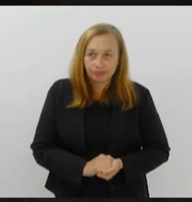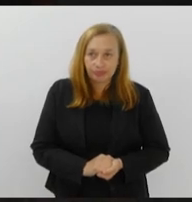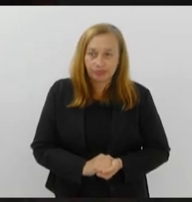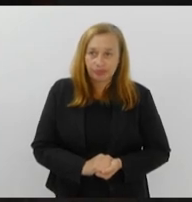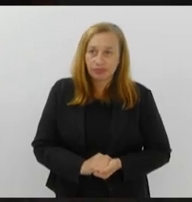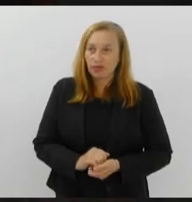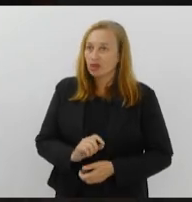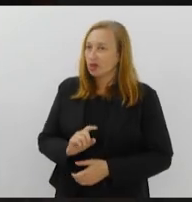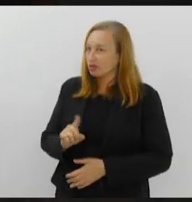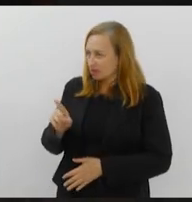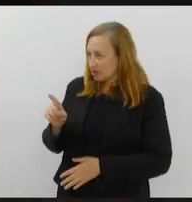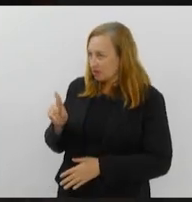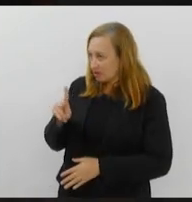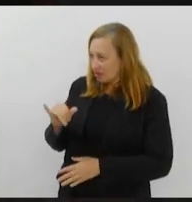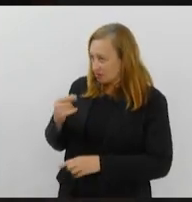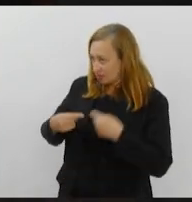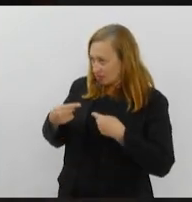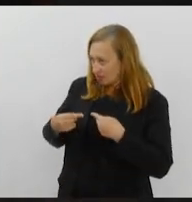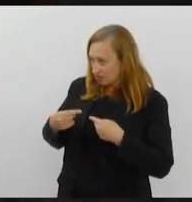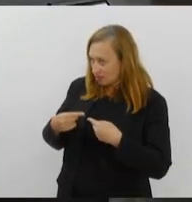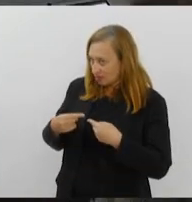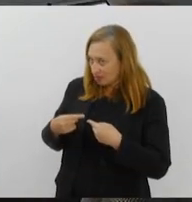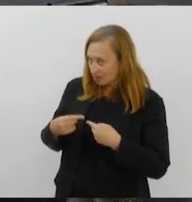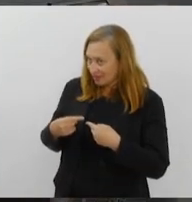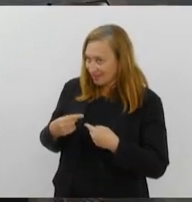não vai discutir, tu vai, né? Ah, tá. Não, eu estou dizendo que eu